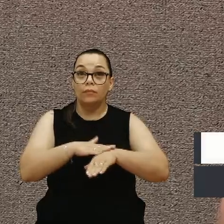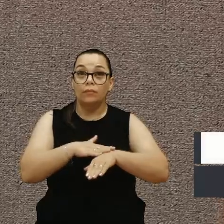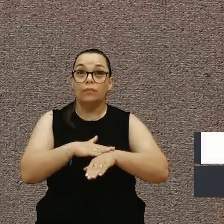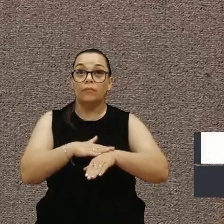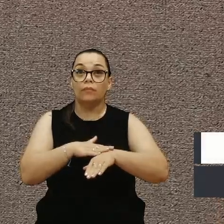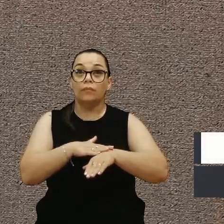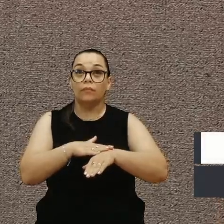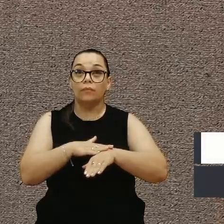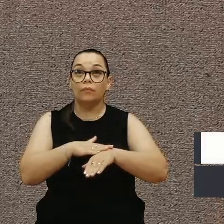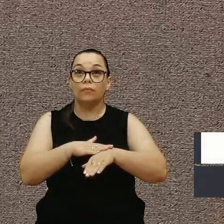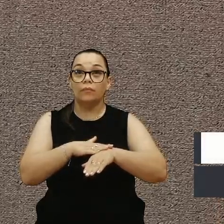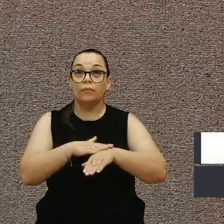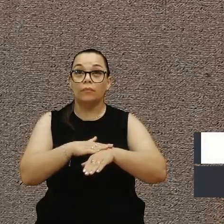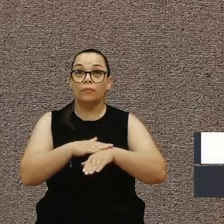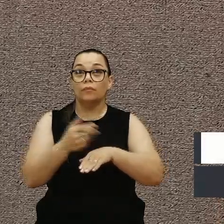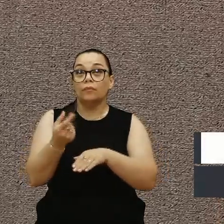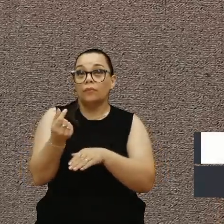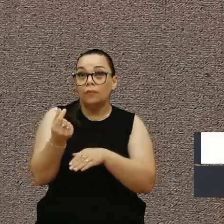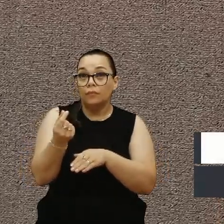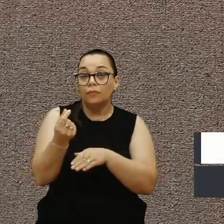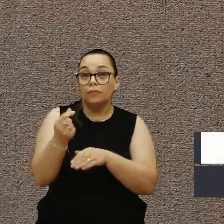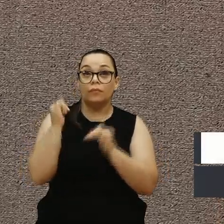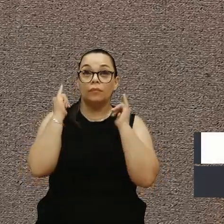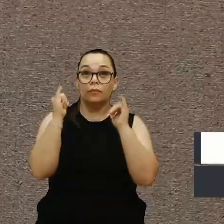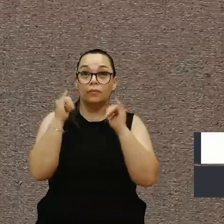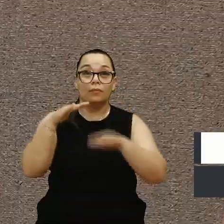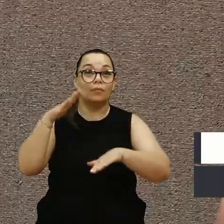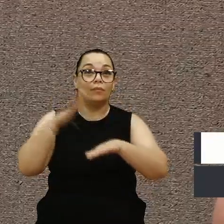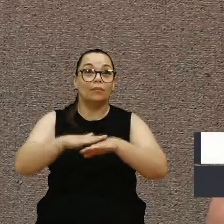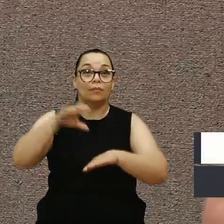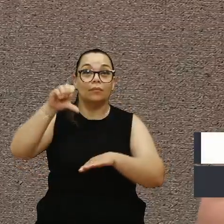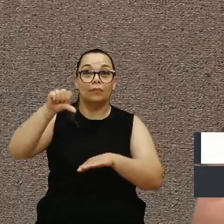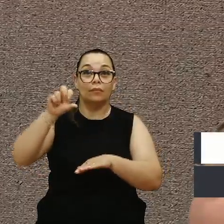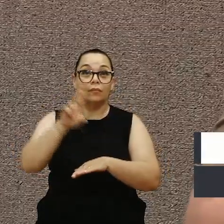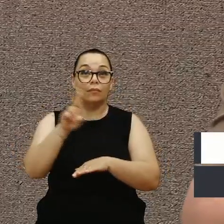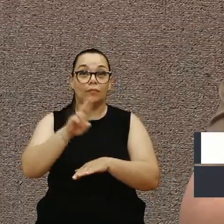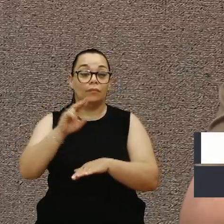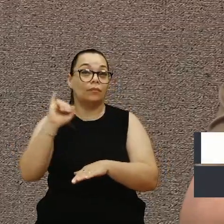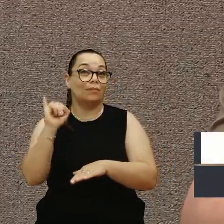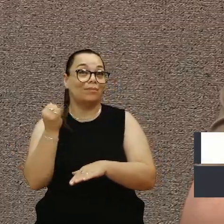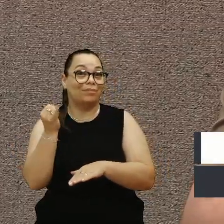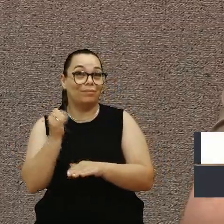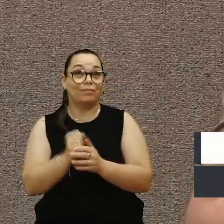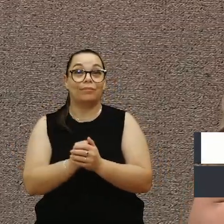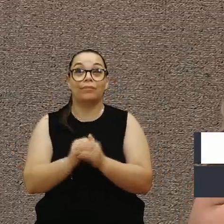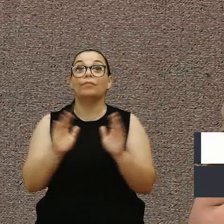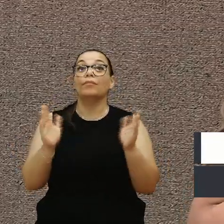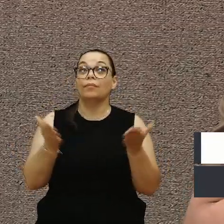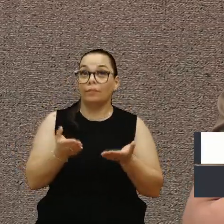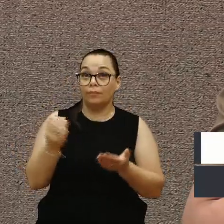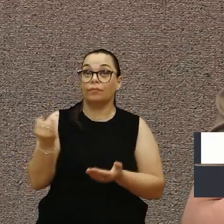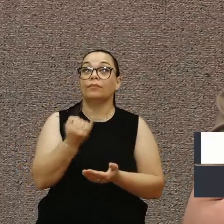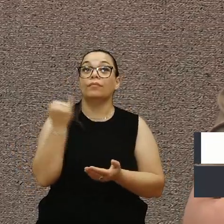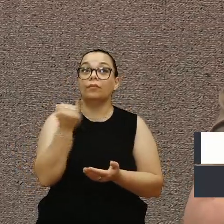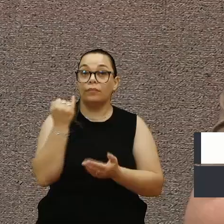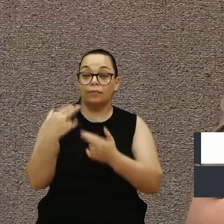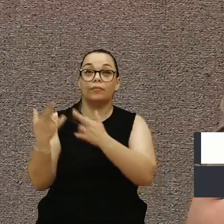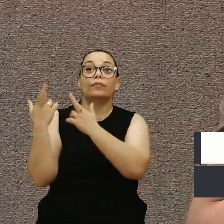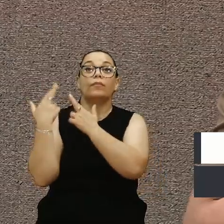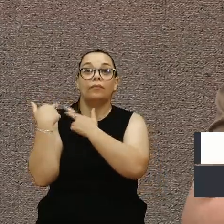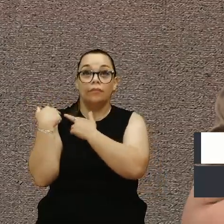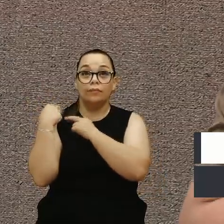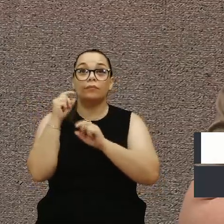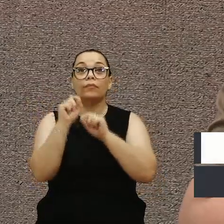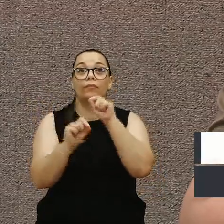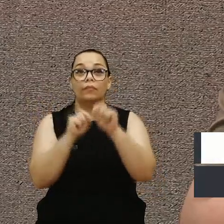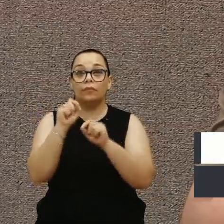vereador, esta passagem de ônibus ela vai chegar a mais de R$9 aí a partir de 1º de janeiro. Então, acho que é muito importante uma responsabilidade para